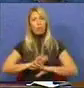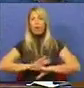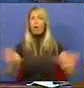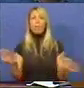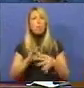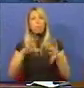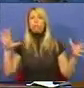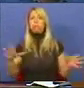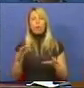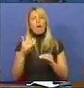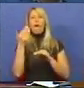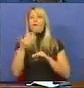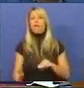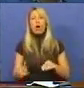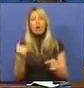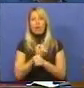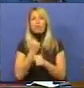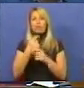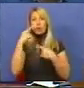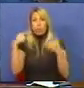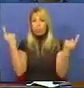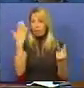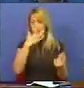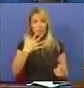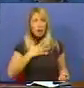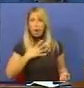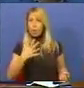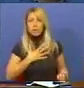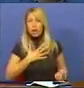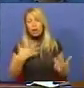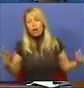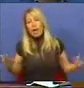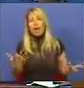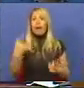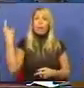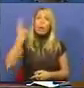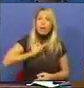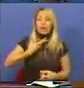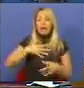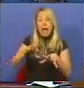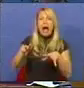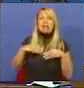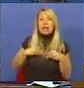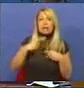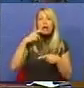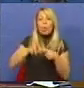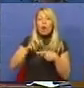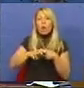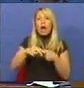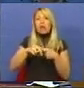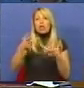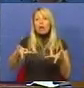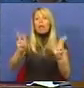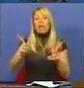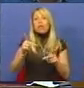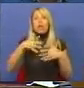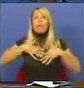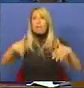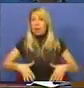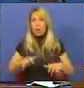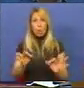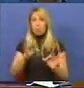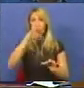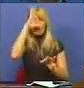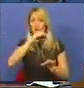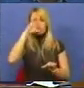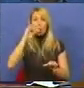têm que aceitar os lugares vagos da Marinha, que não se sabe quem são, e o próprio Ministro não sabe dizer se há. Portanto, abrindo aqui uma situação